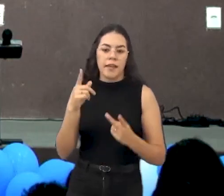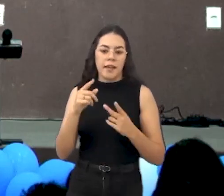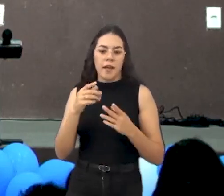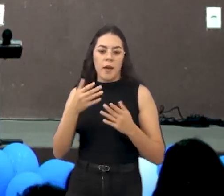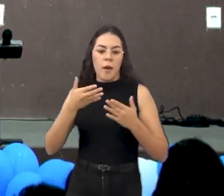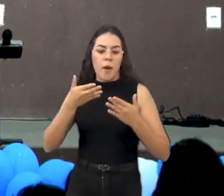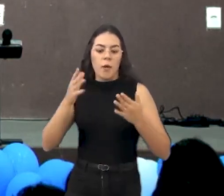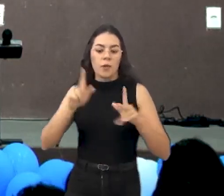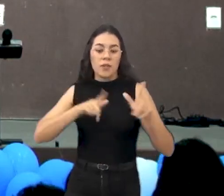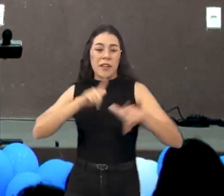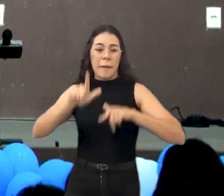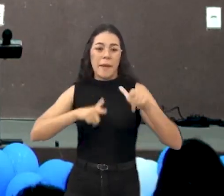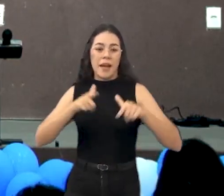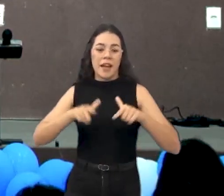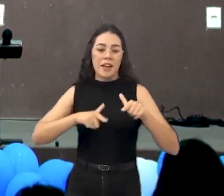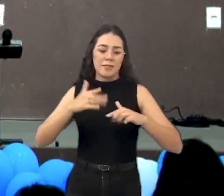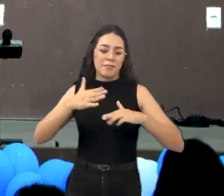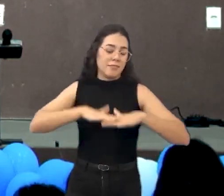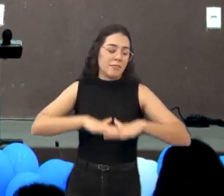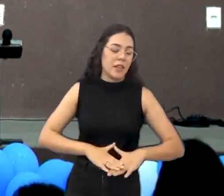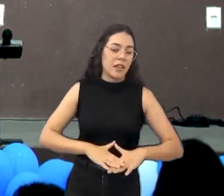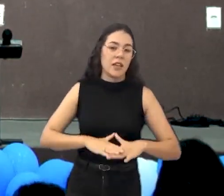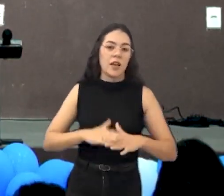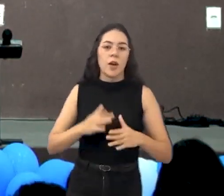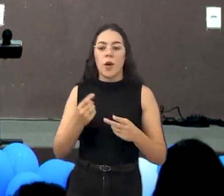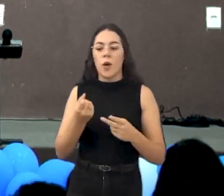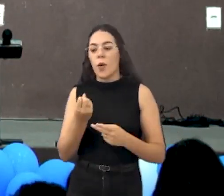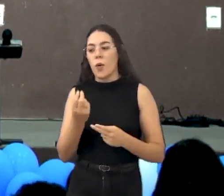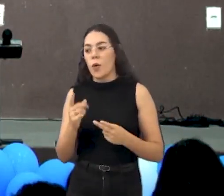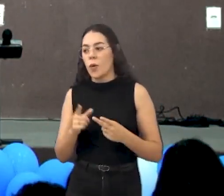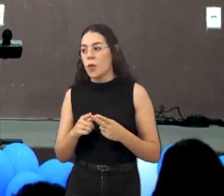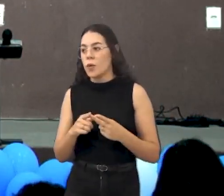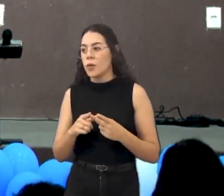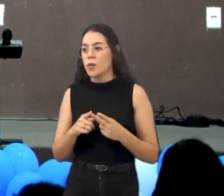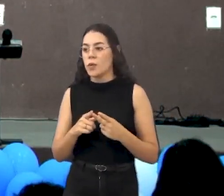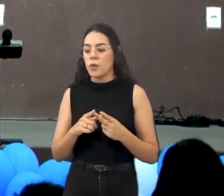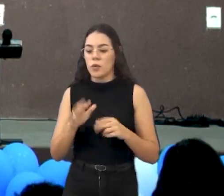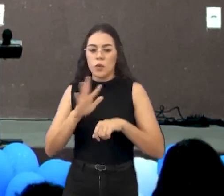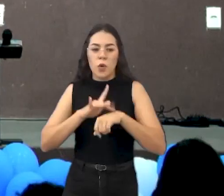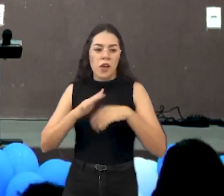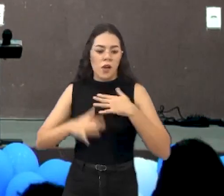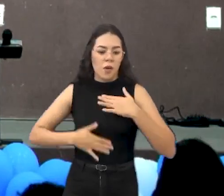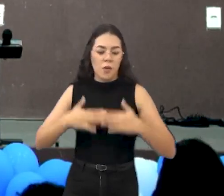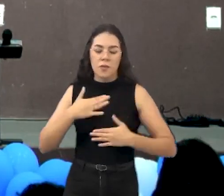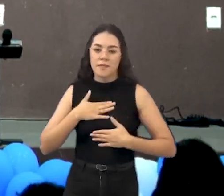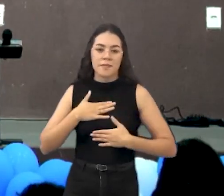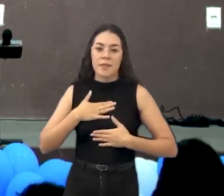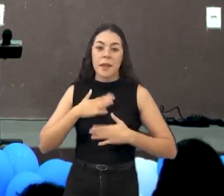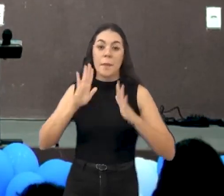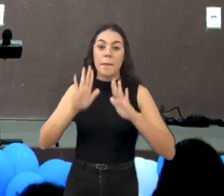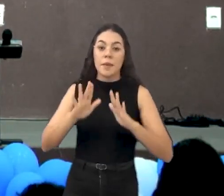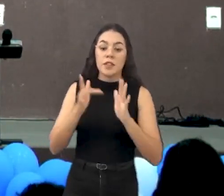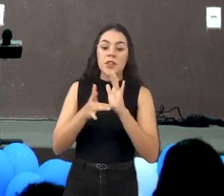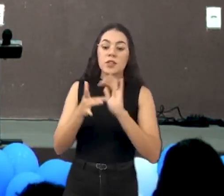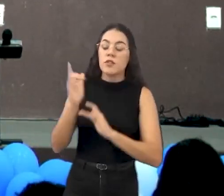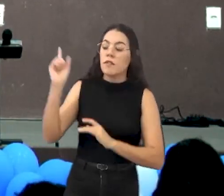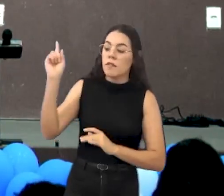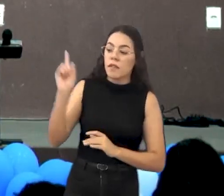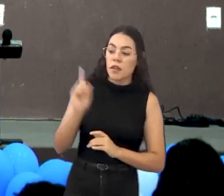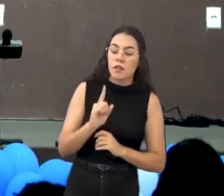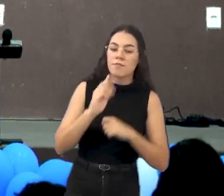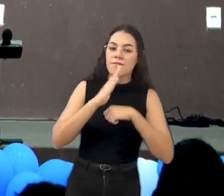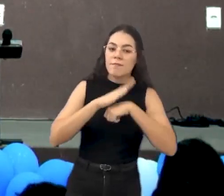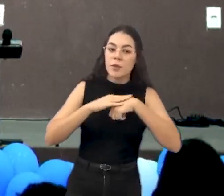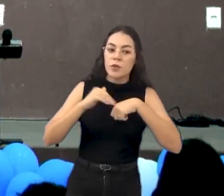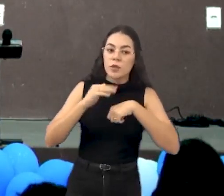do teu trabalho. Não é por causa da enfermidade do teu corpo. Mas ele veio para consolar